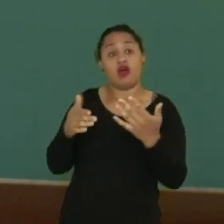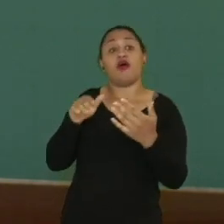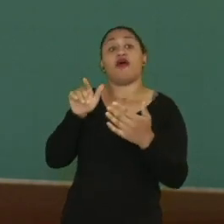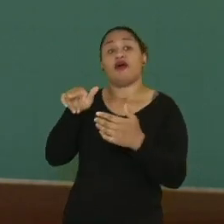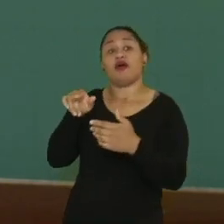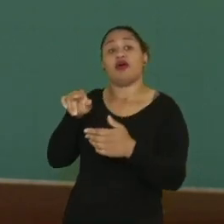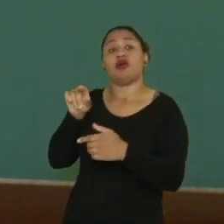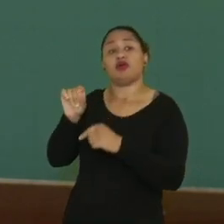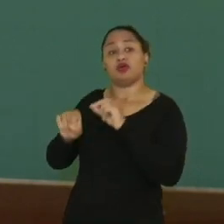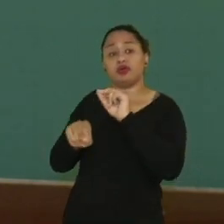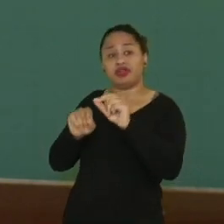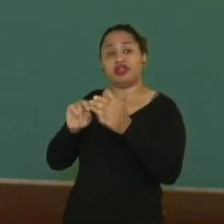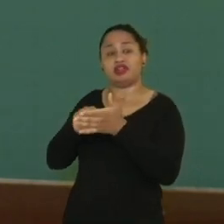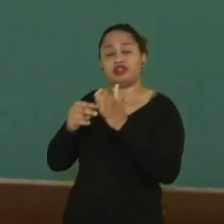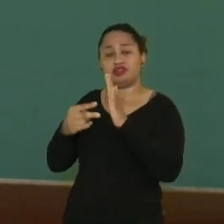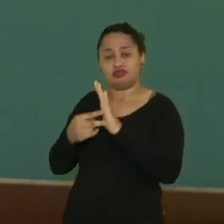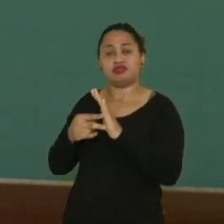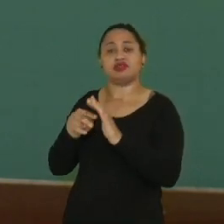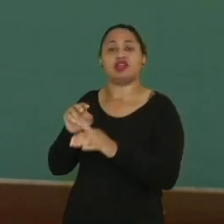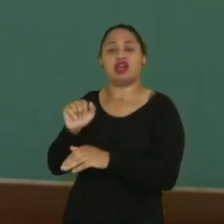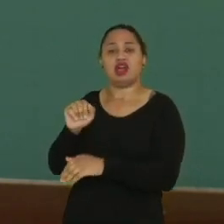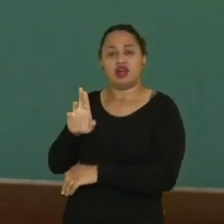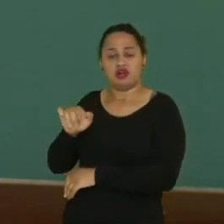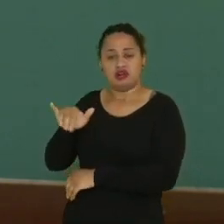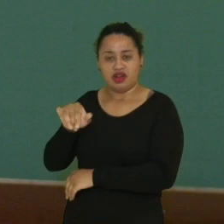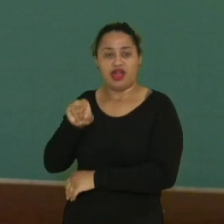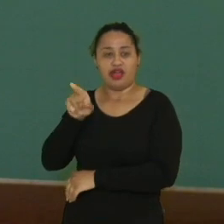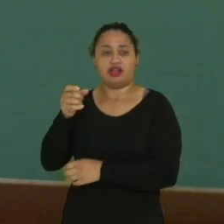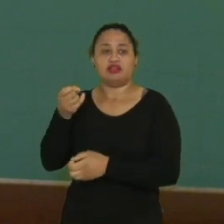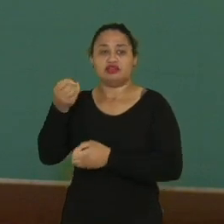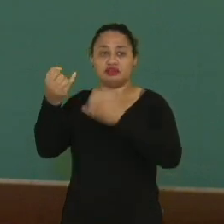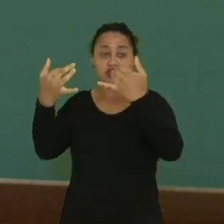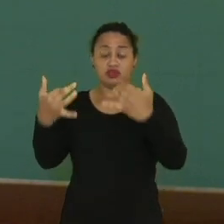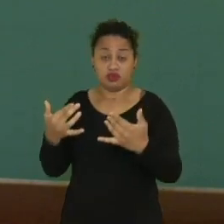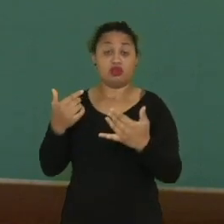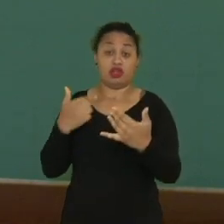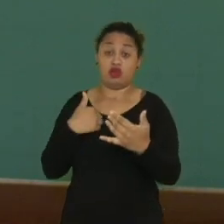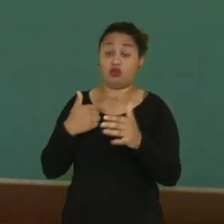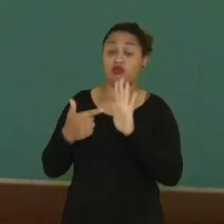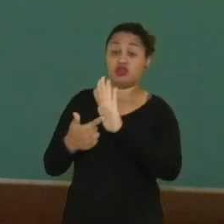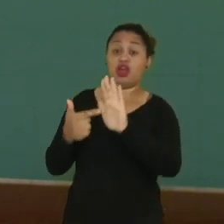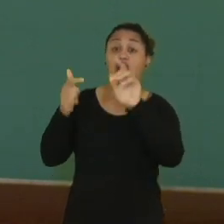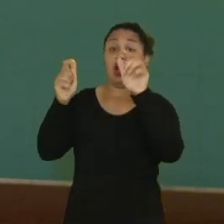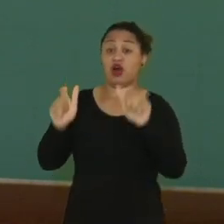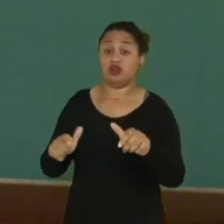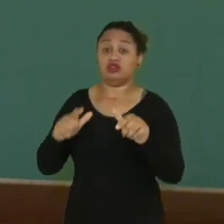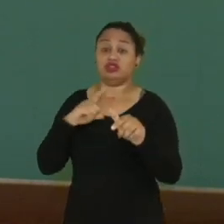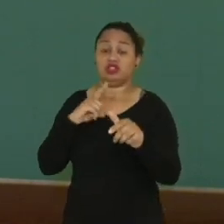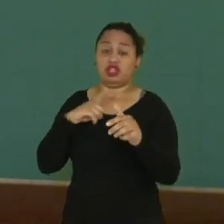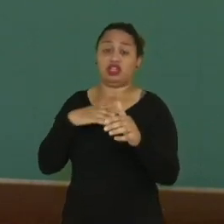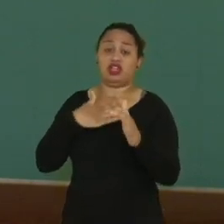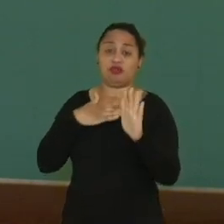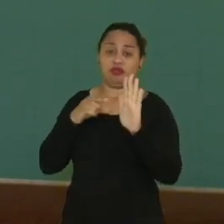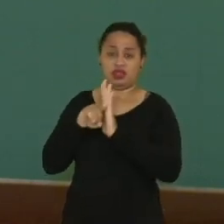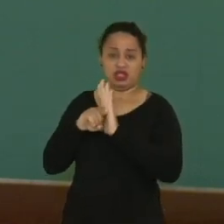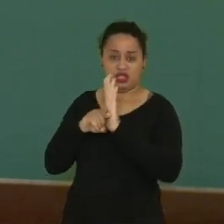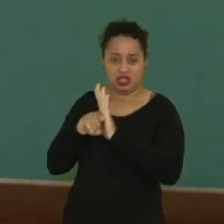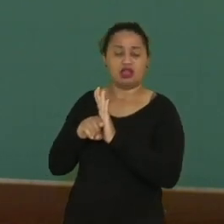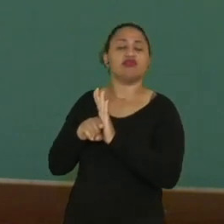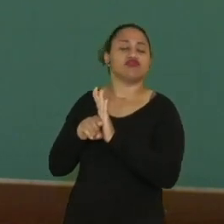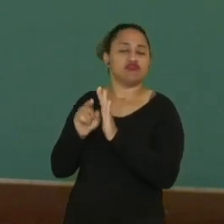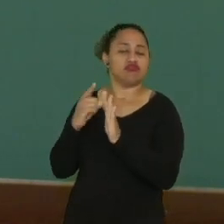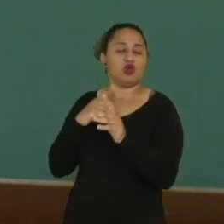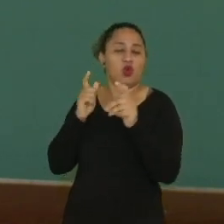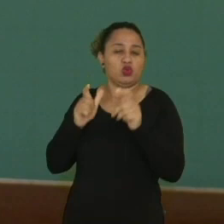Verbete, eu justifiquei aqui, ó, onde está a minha pesquisa. Percebeu a necessidade disso?